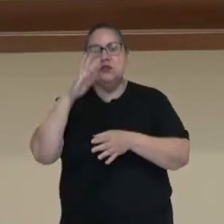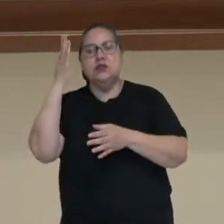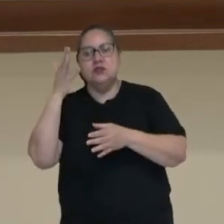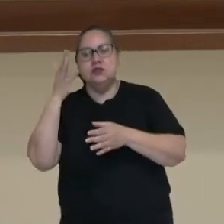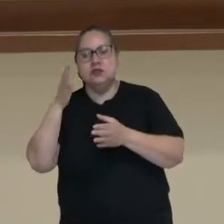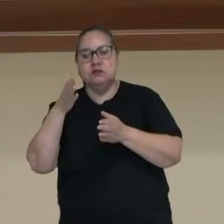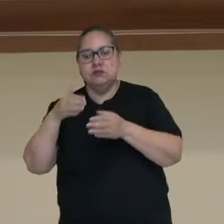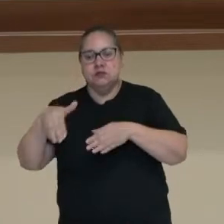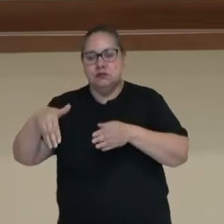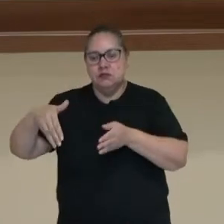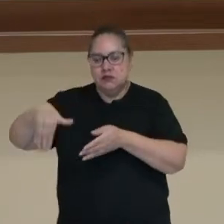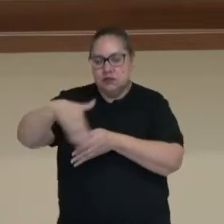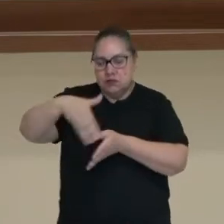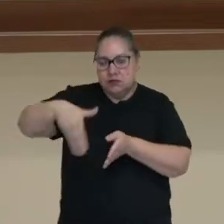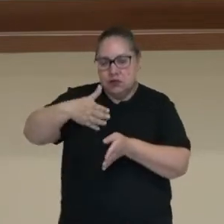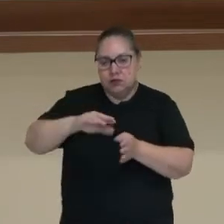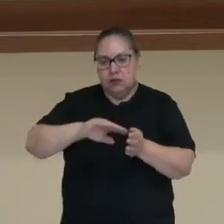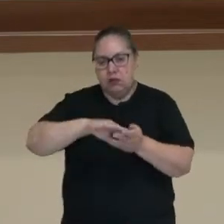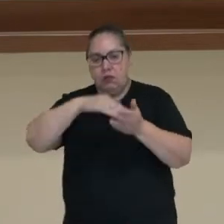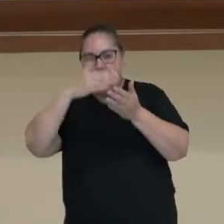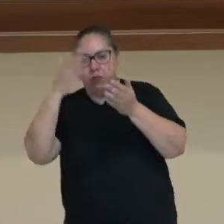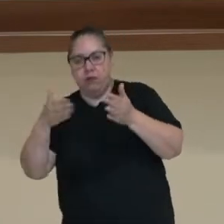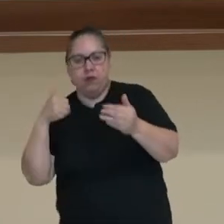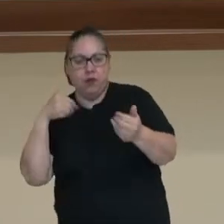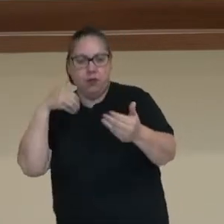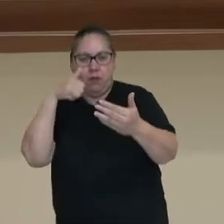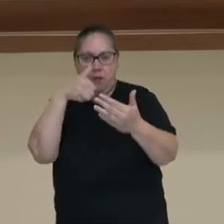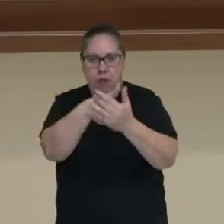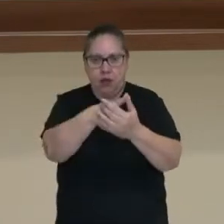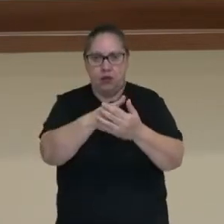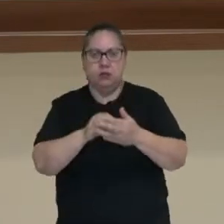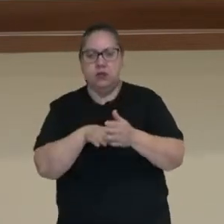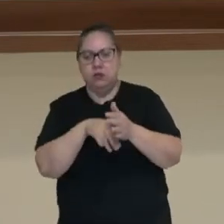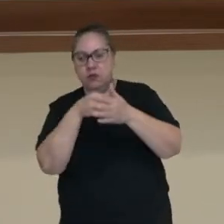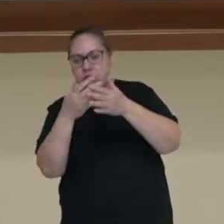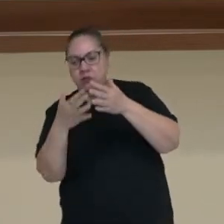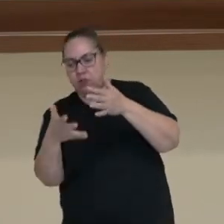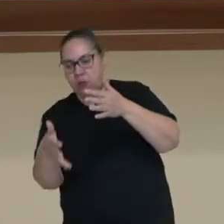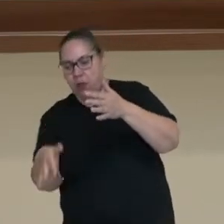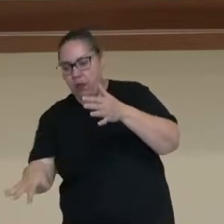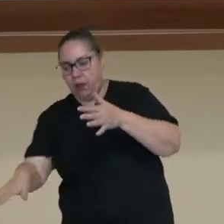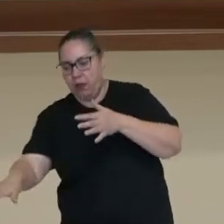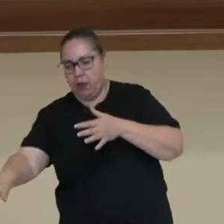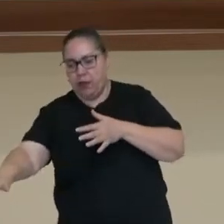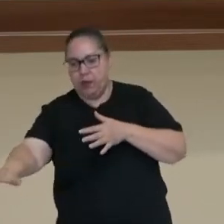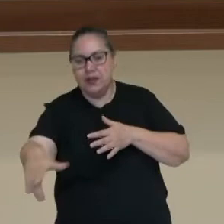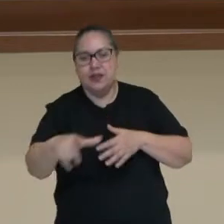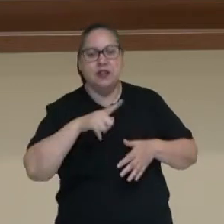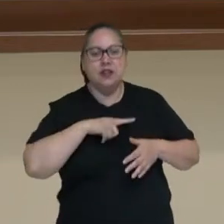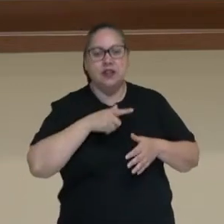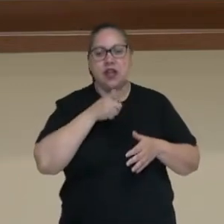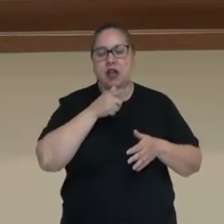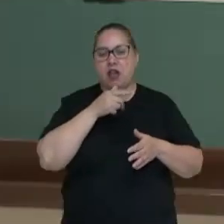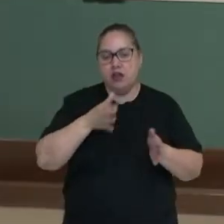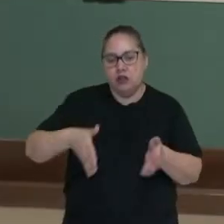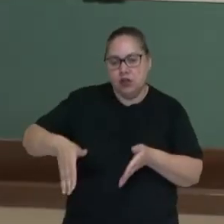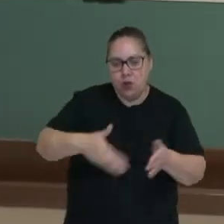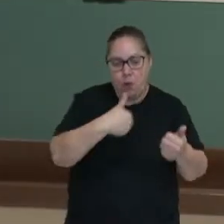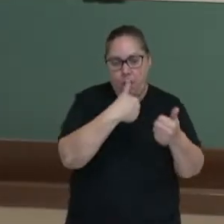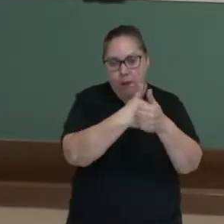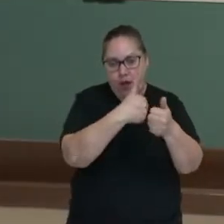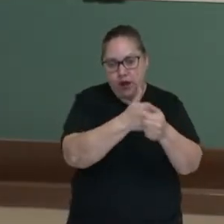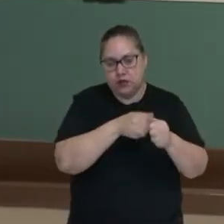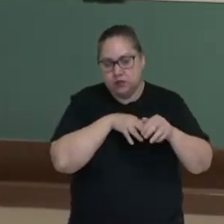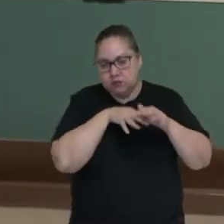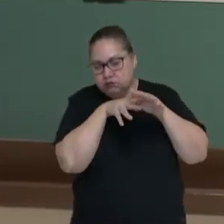na estrada. Ele tomba, ele bate e começa a vazar esse óleo e tem um rio muito perto. Esse óleo